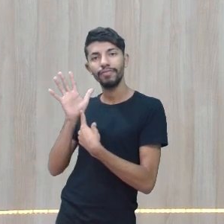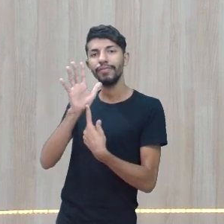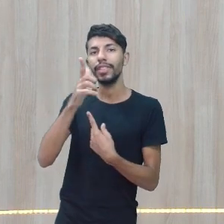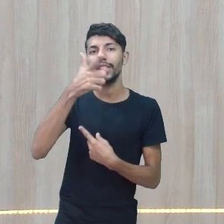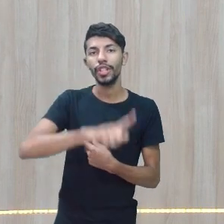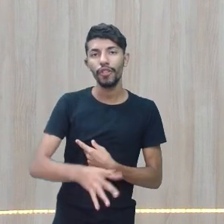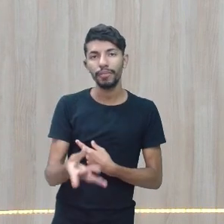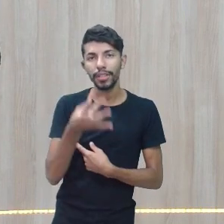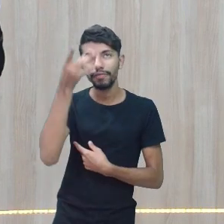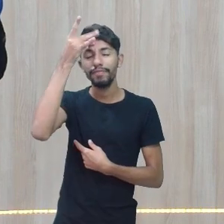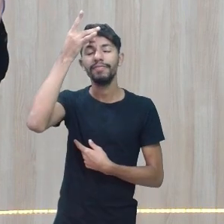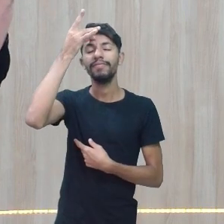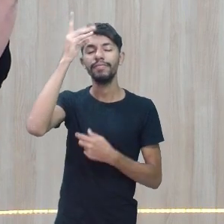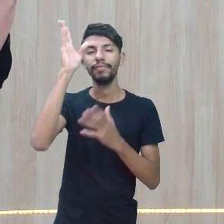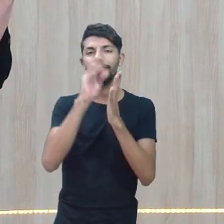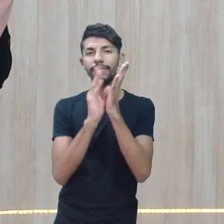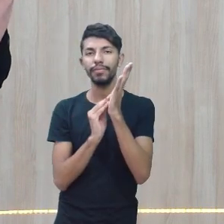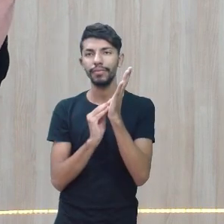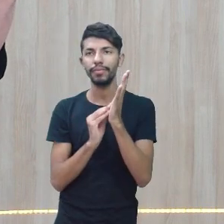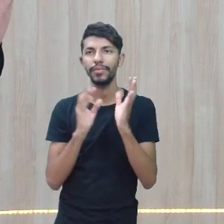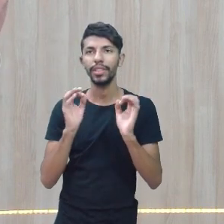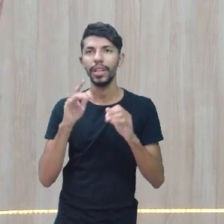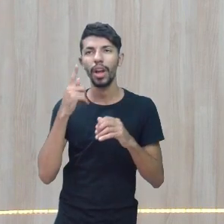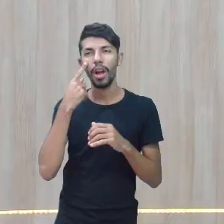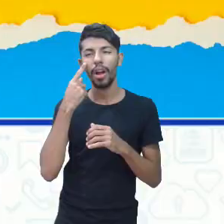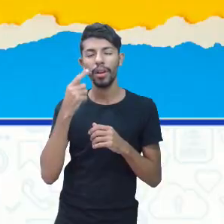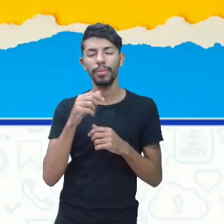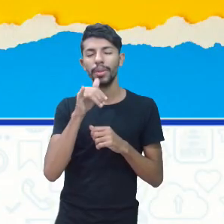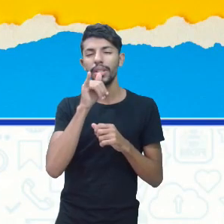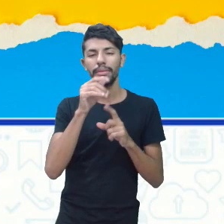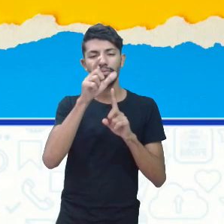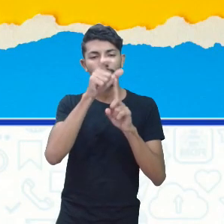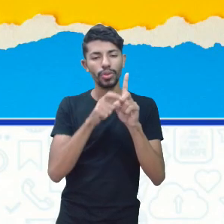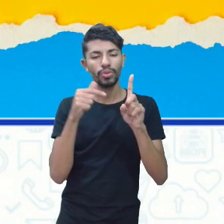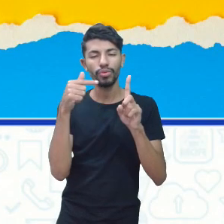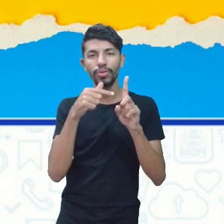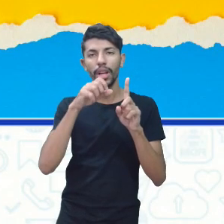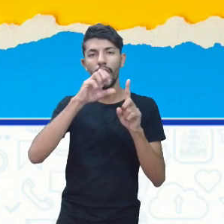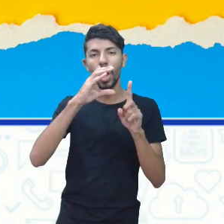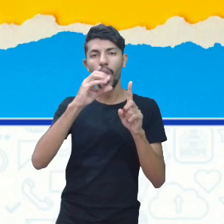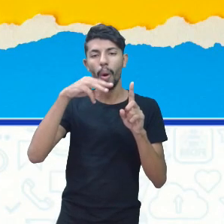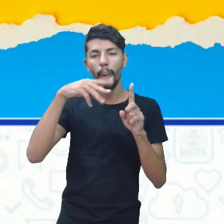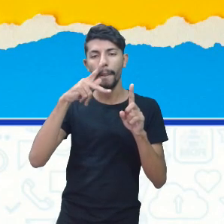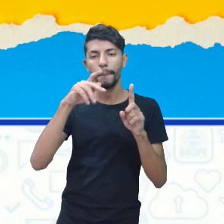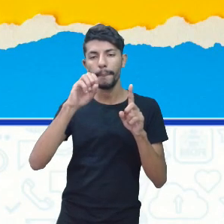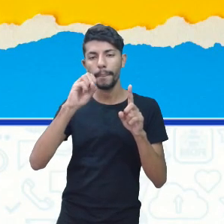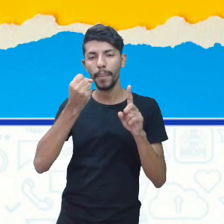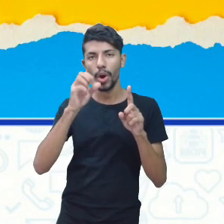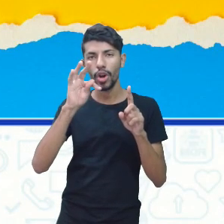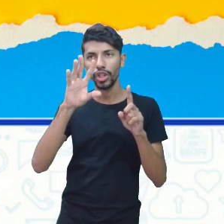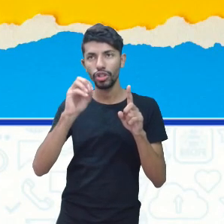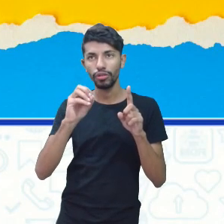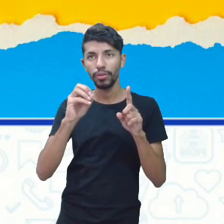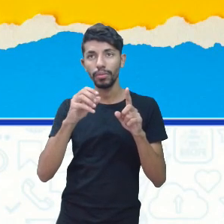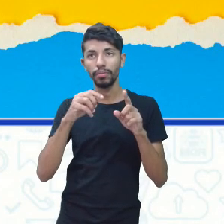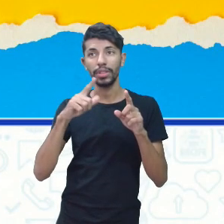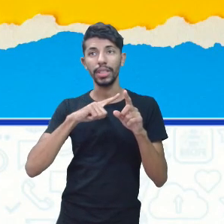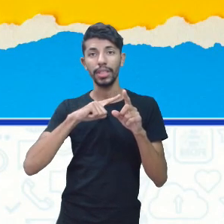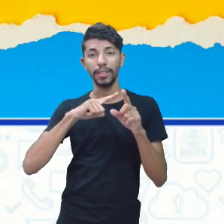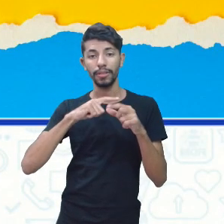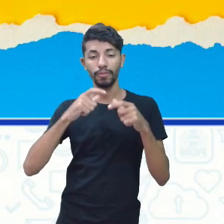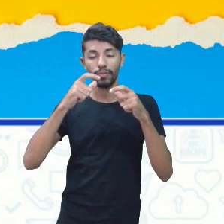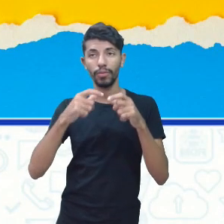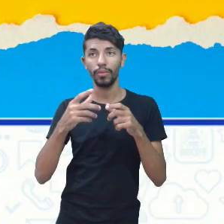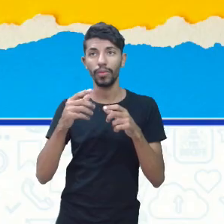este conteúdo. Quando o sujeito composto estiver posicionado antes do verbo, este